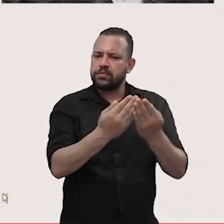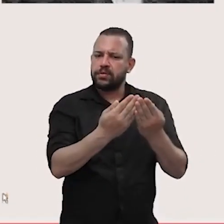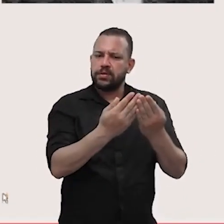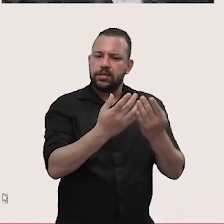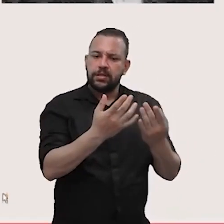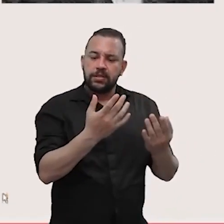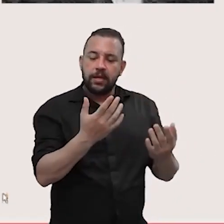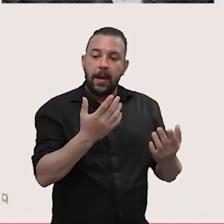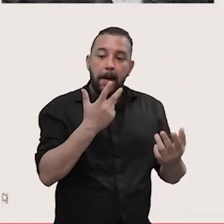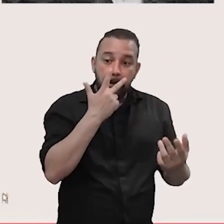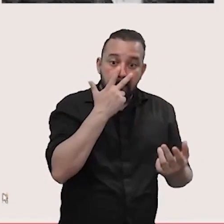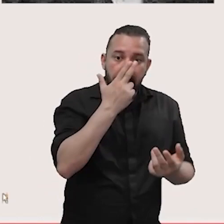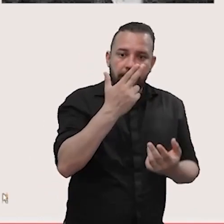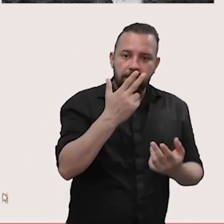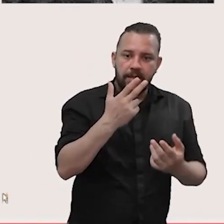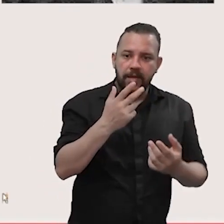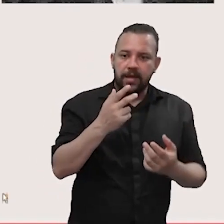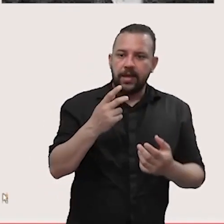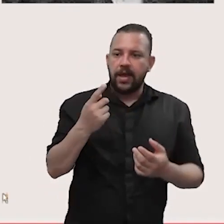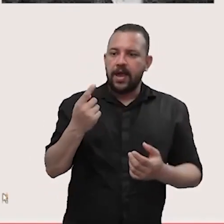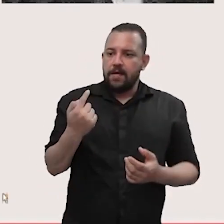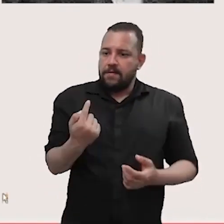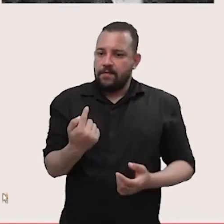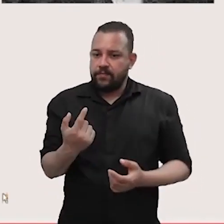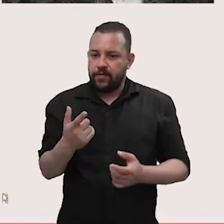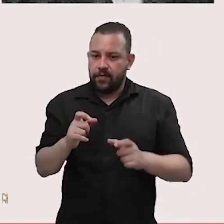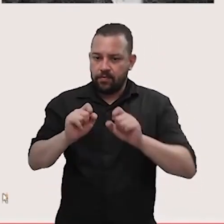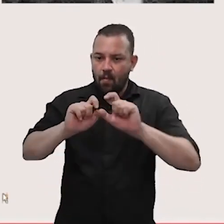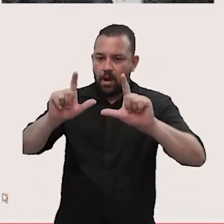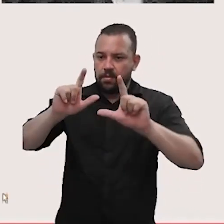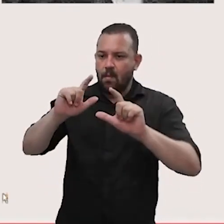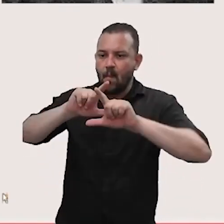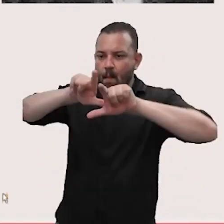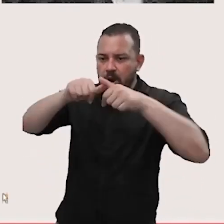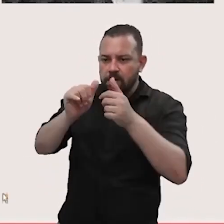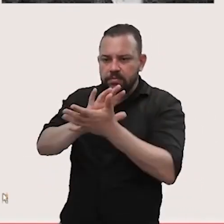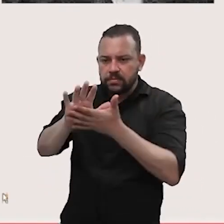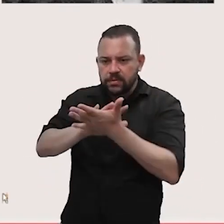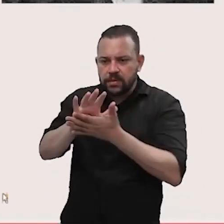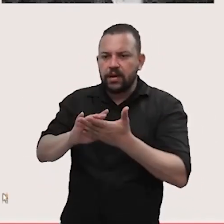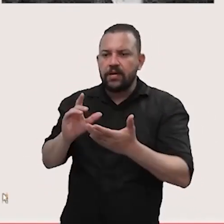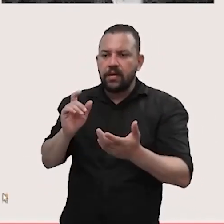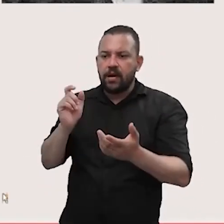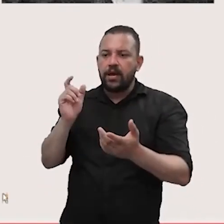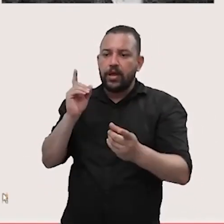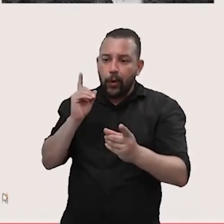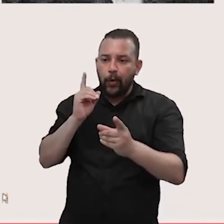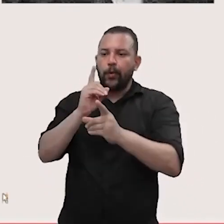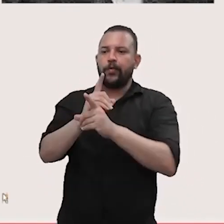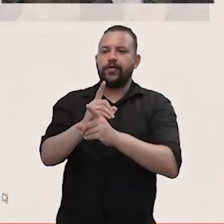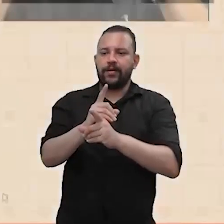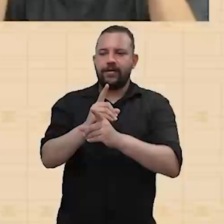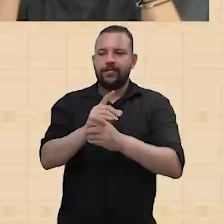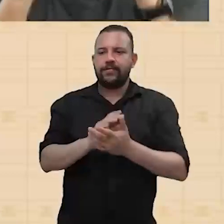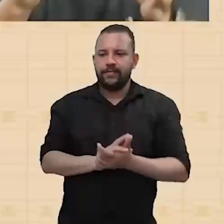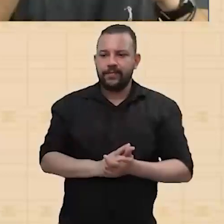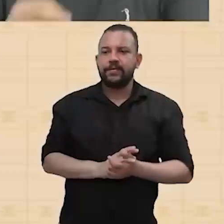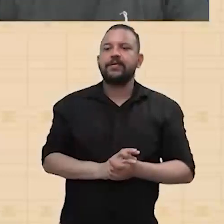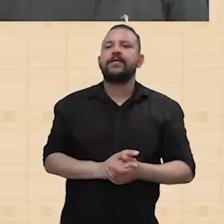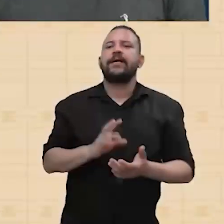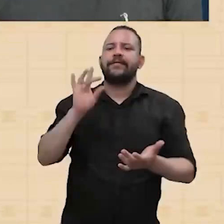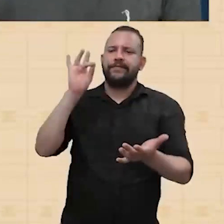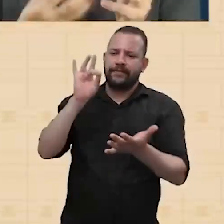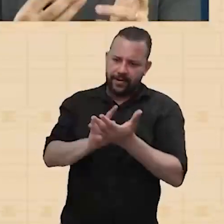e deixou espaços vazios para que os elementos que ele acreditava que ainda seriam descobertos. E foi